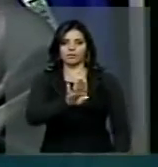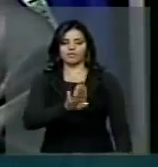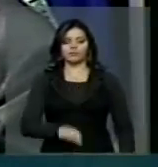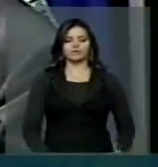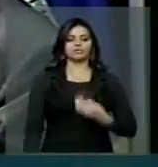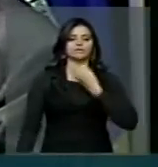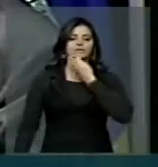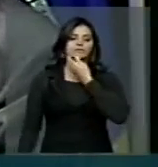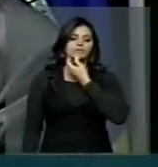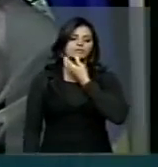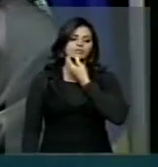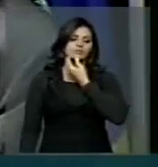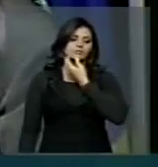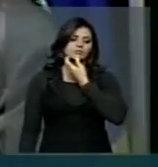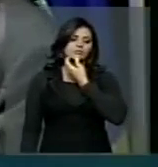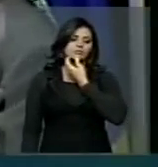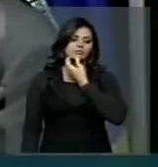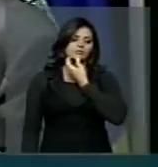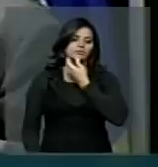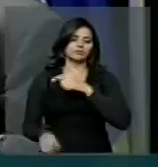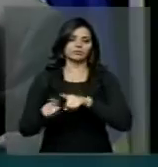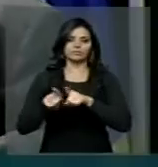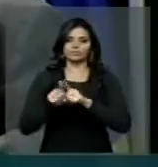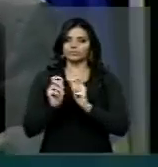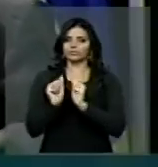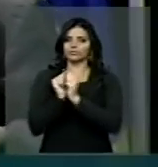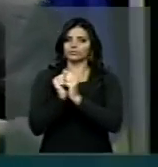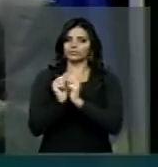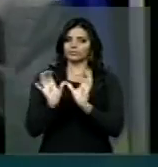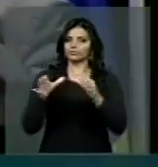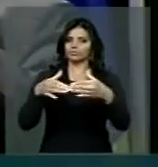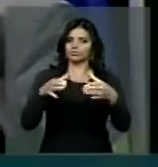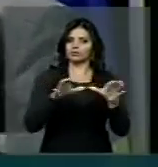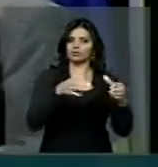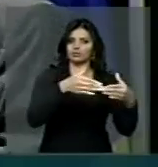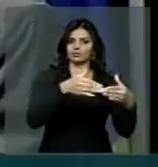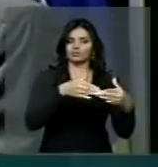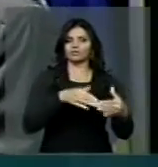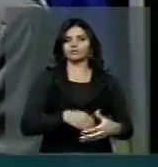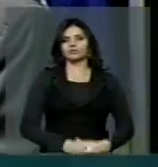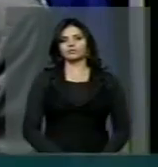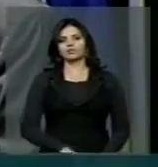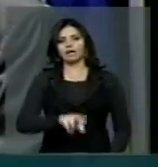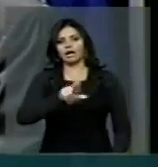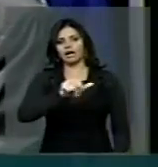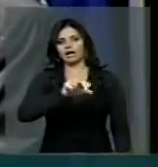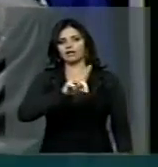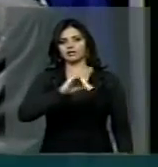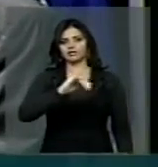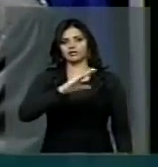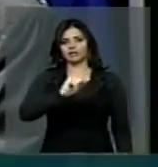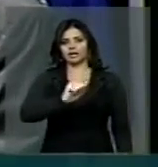e através inclusive dos seus setores mais